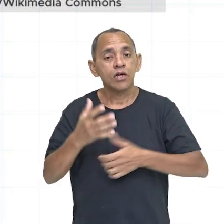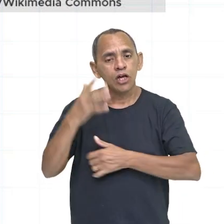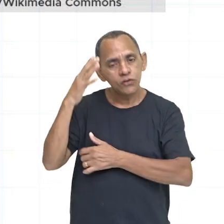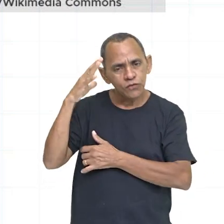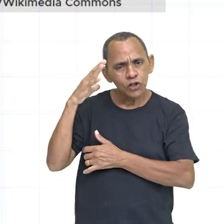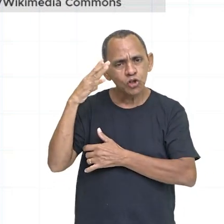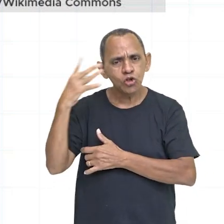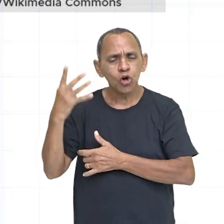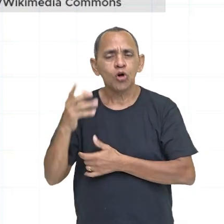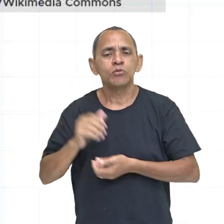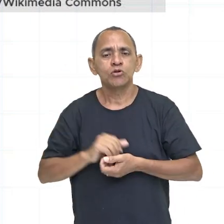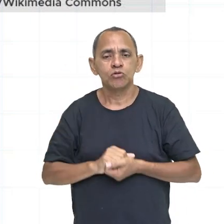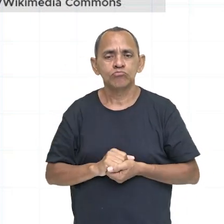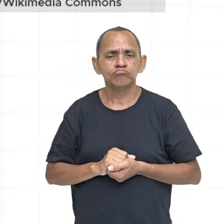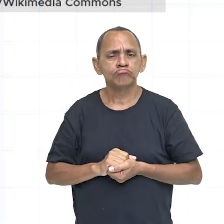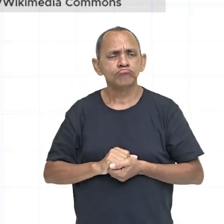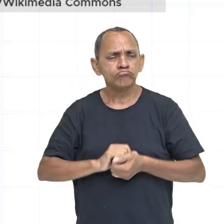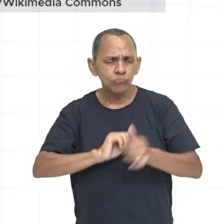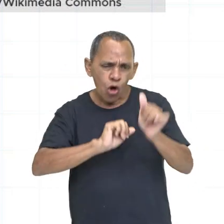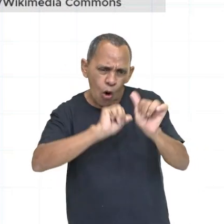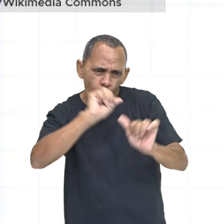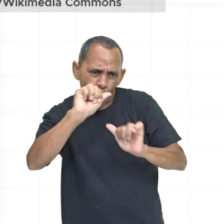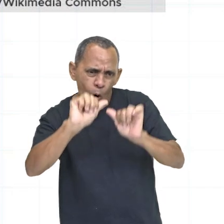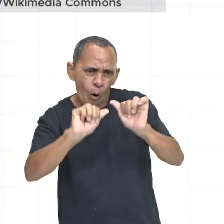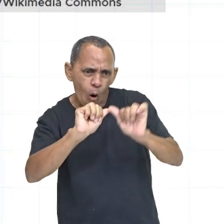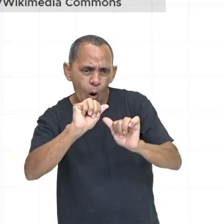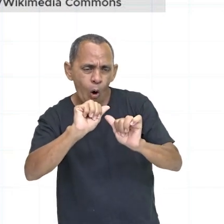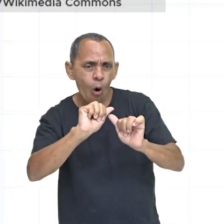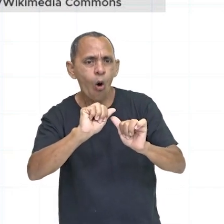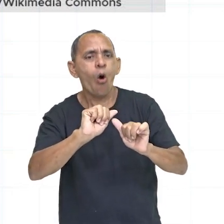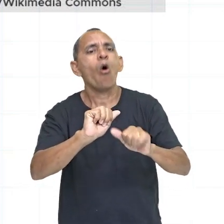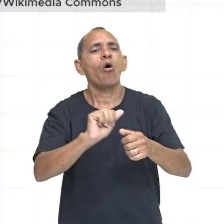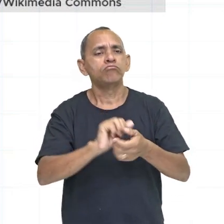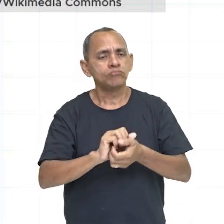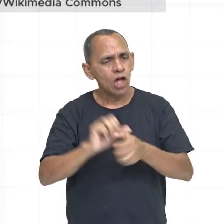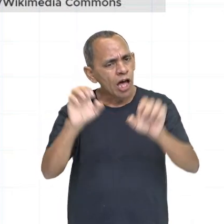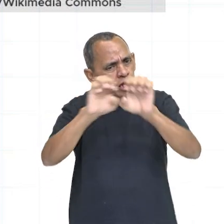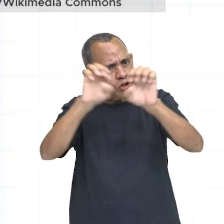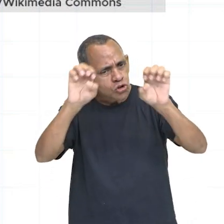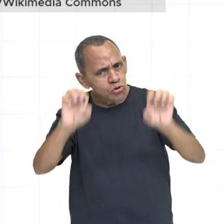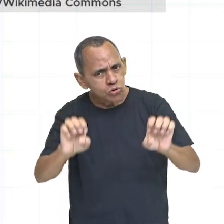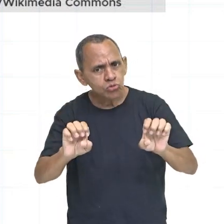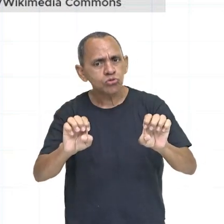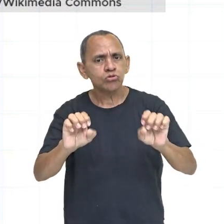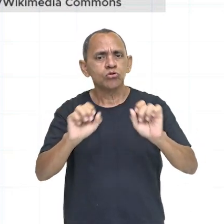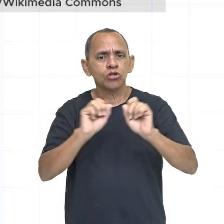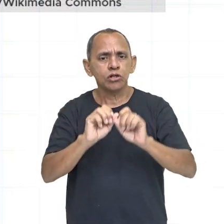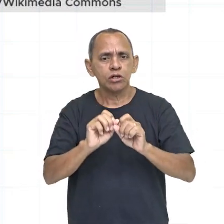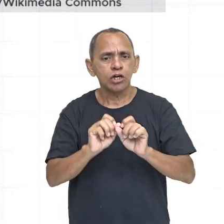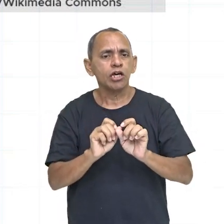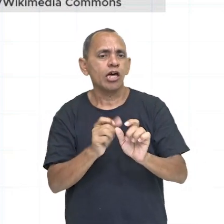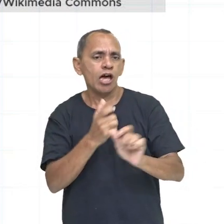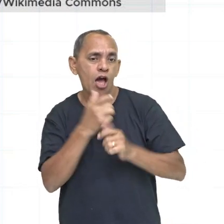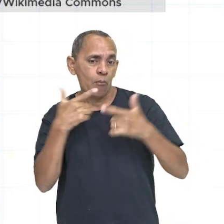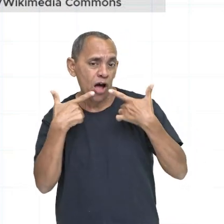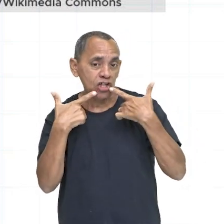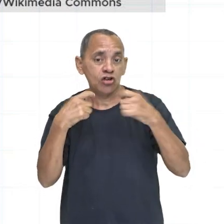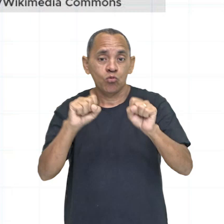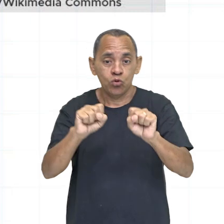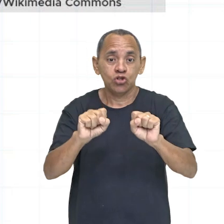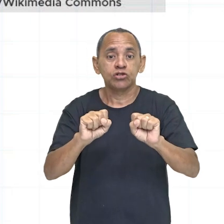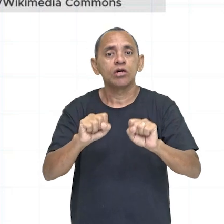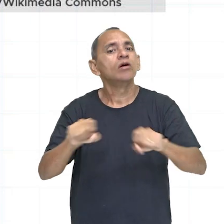só modelou essa parte linguística, mas também deixou